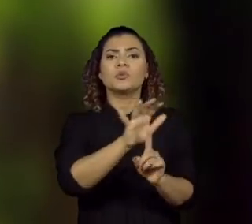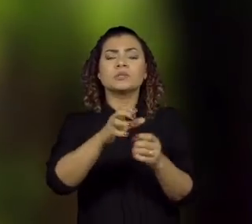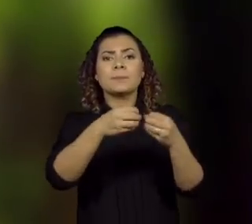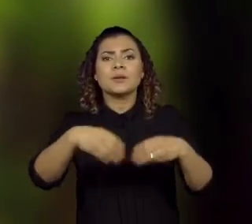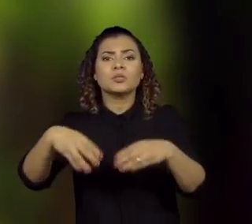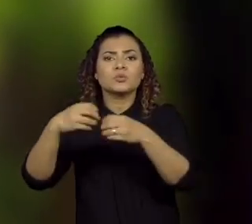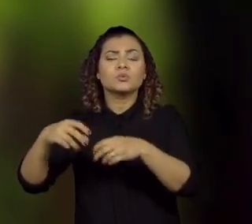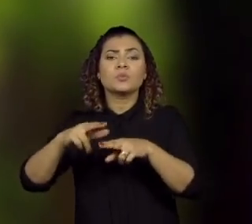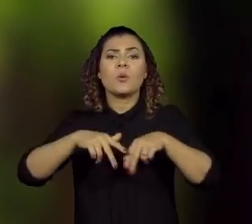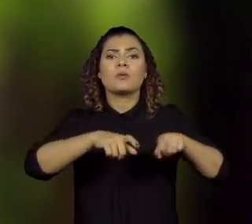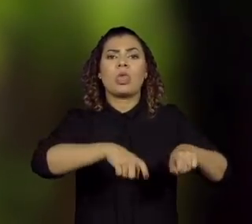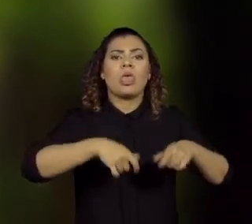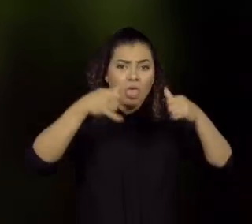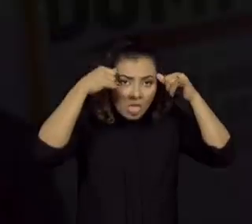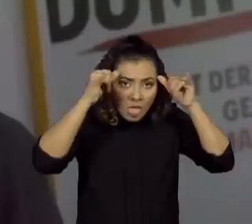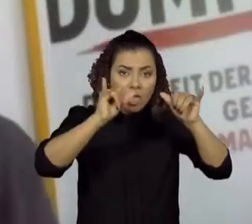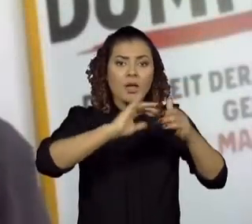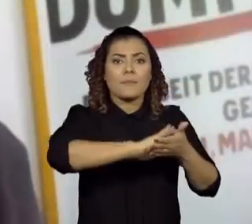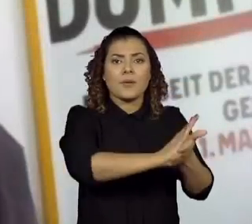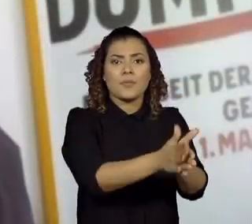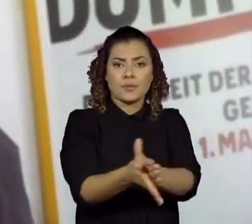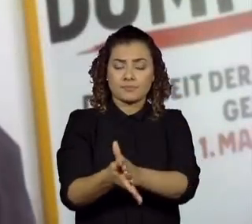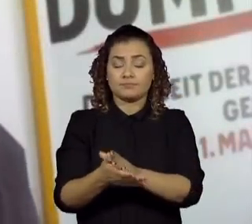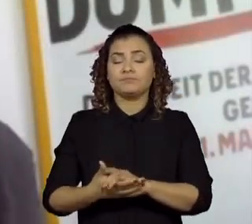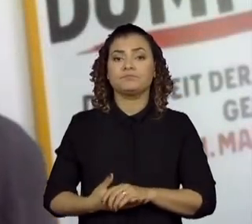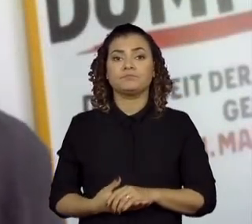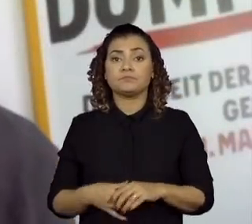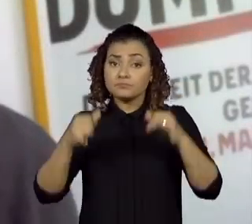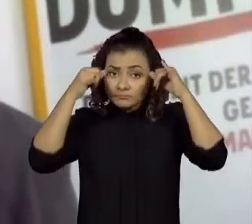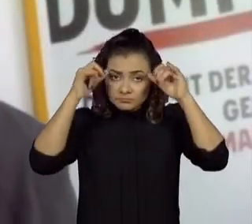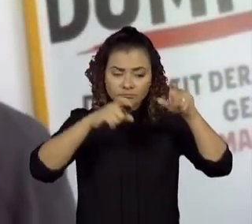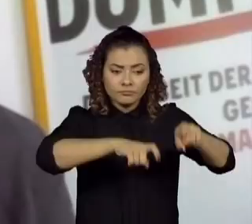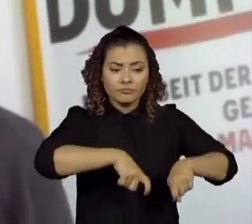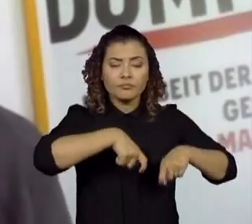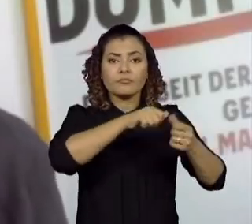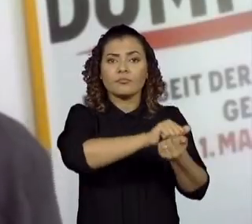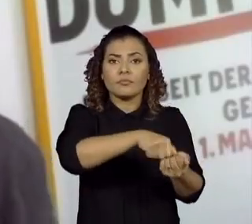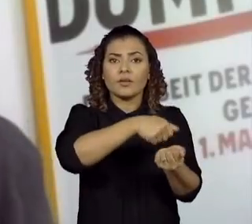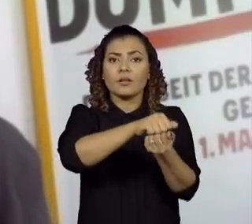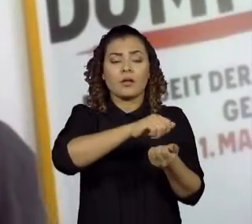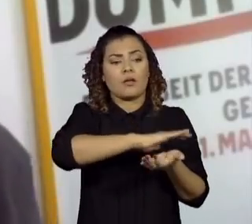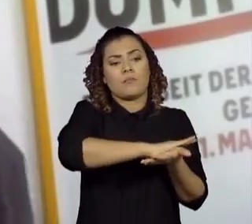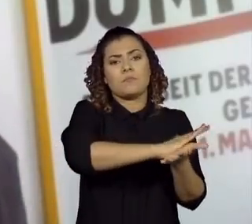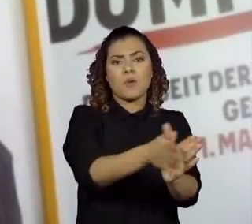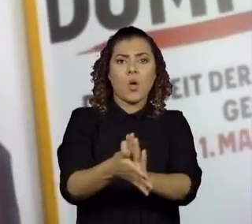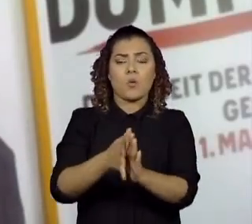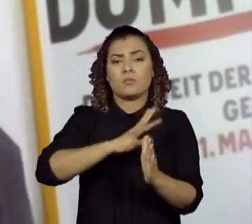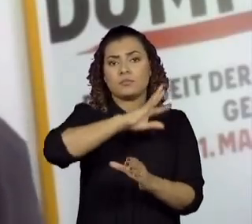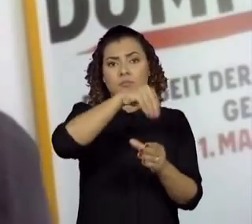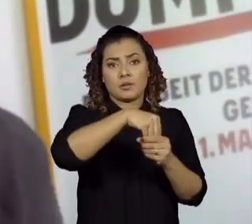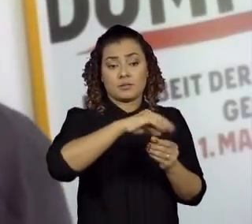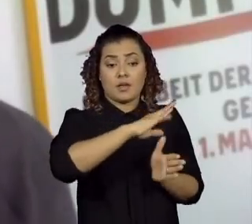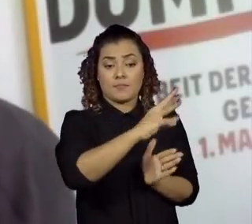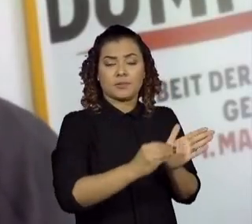causados pela pecuária. A pecuária é o grande vetor de desmatamento ilegal na Amazônia,